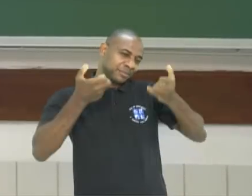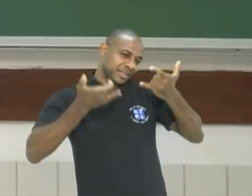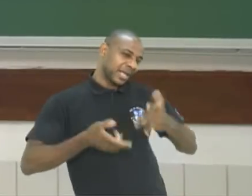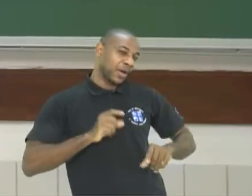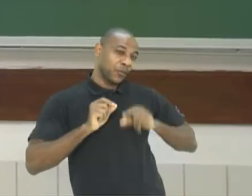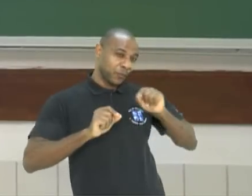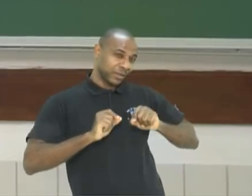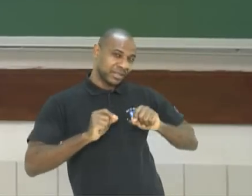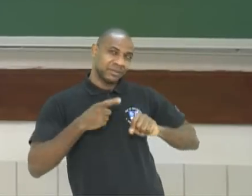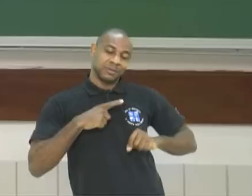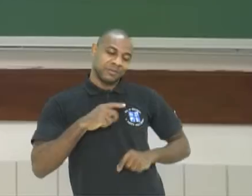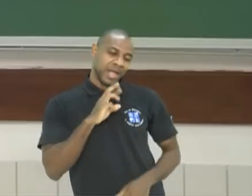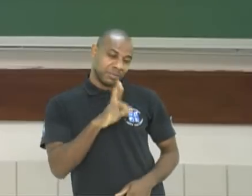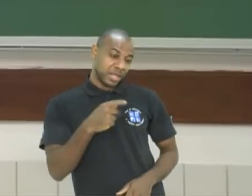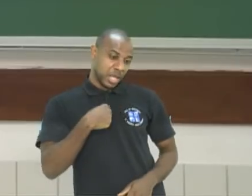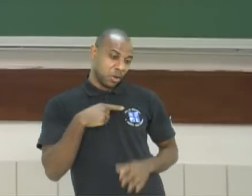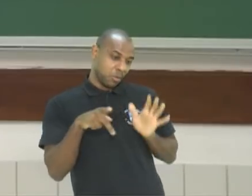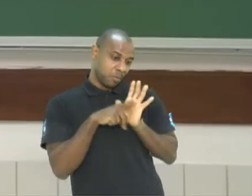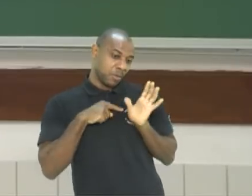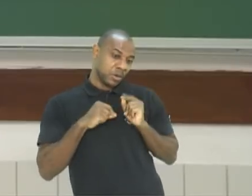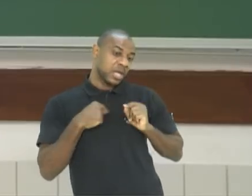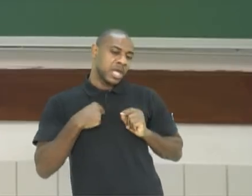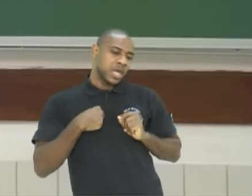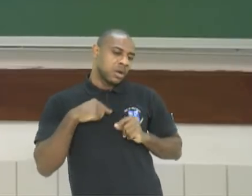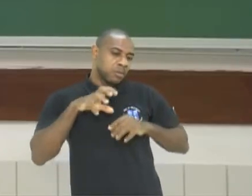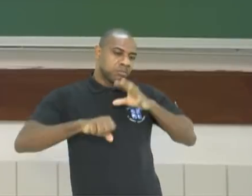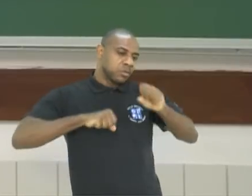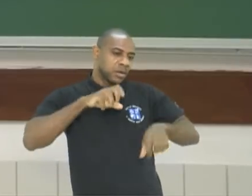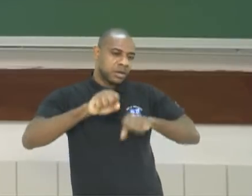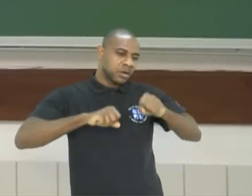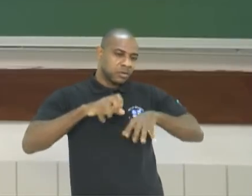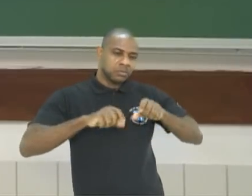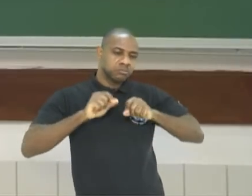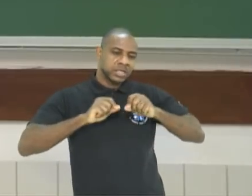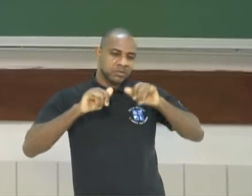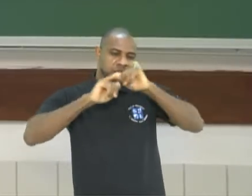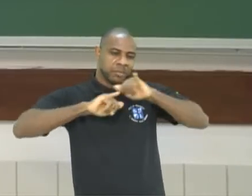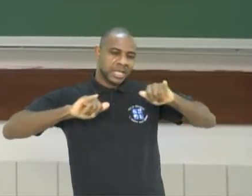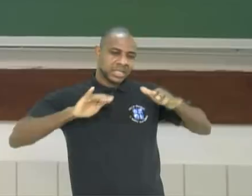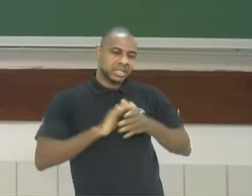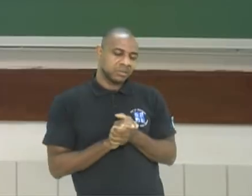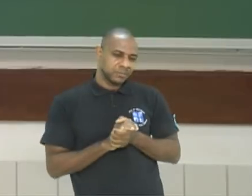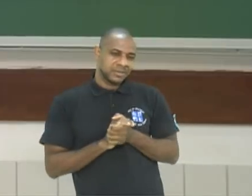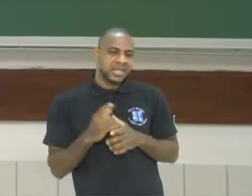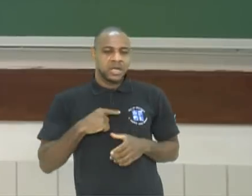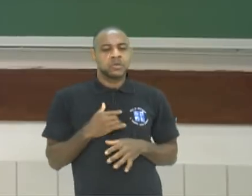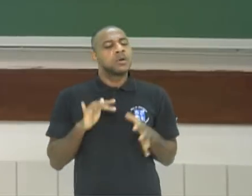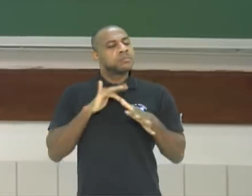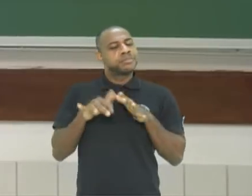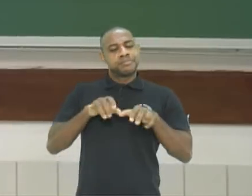eu fosse responder, então o que eu faço para ir em busca de informações? Então, eu estou lá na rede